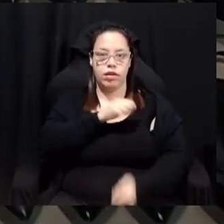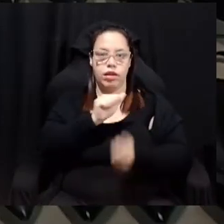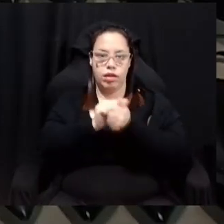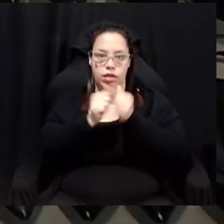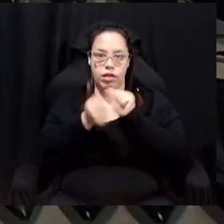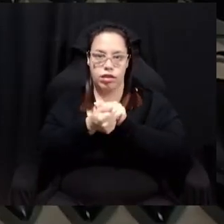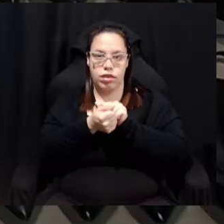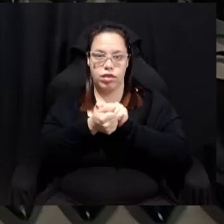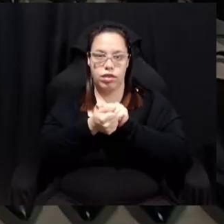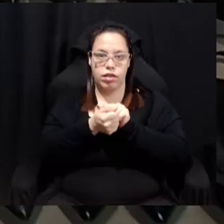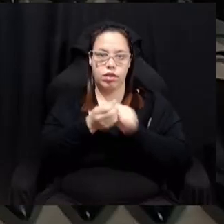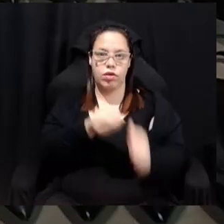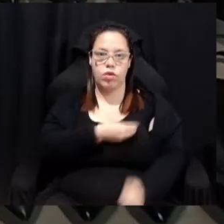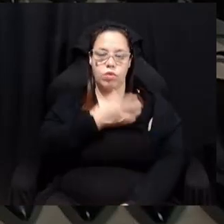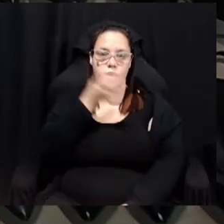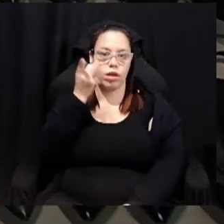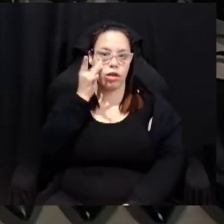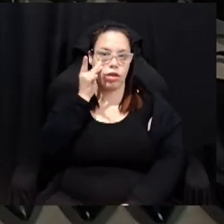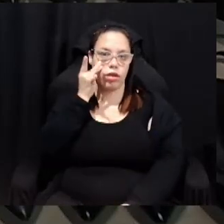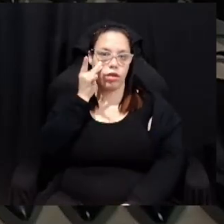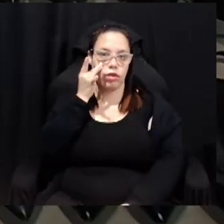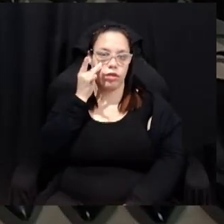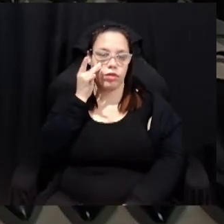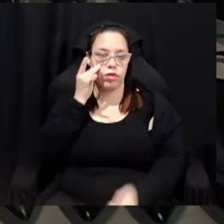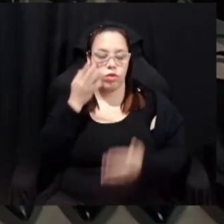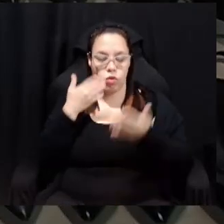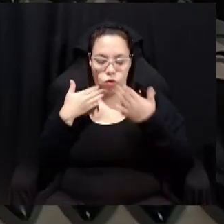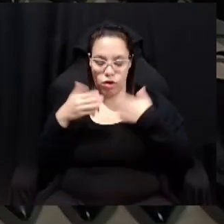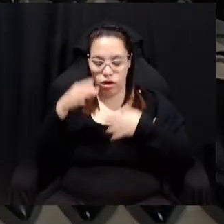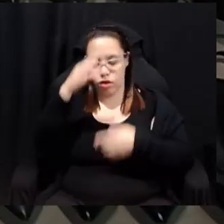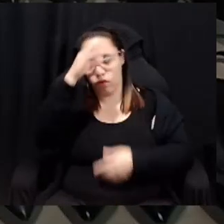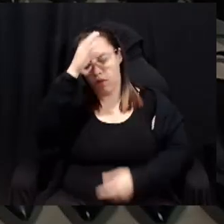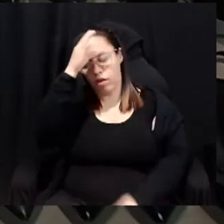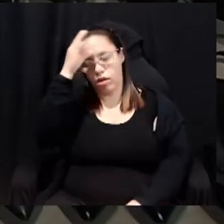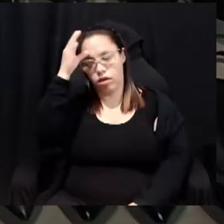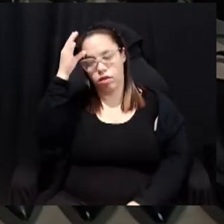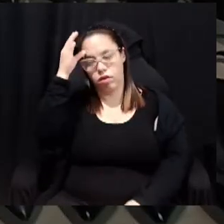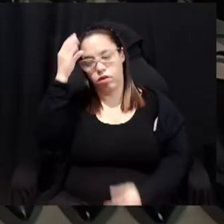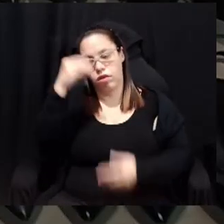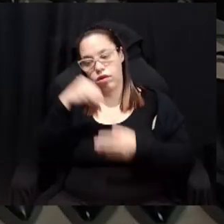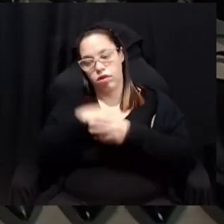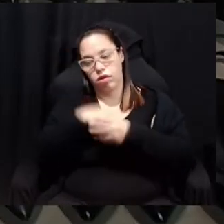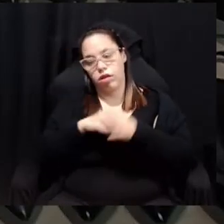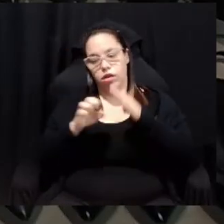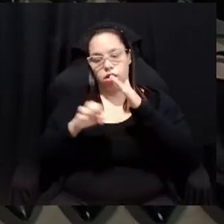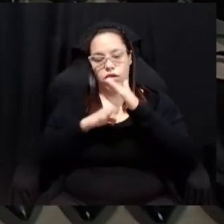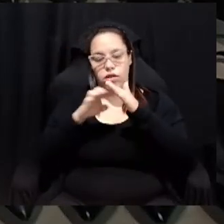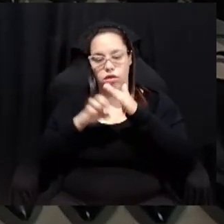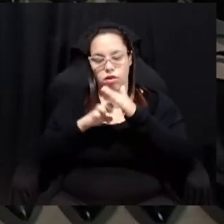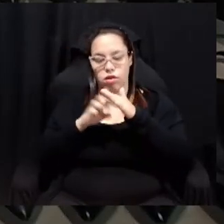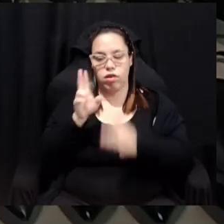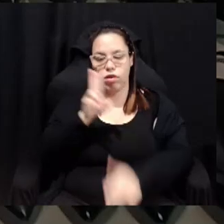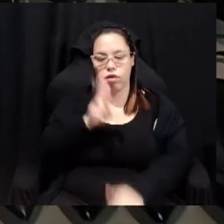no presencial, né? Conversar com o cliente, mesmo dentro da empresa, a gente usava muito desse contato próximo com o